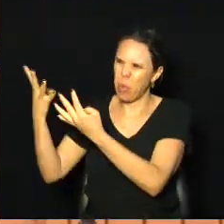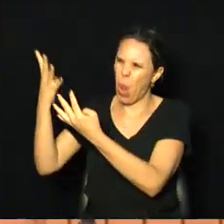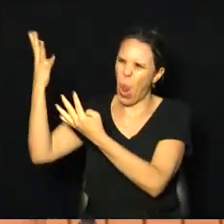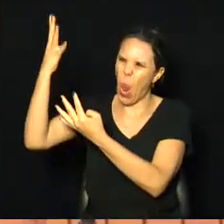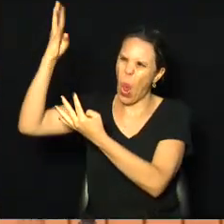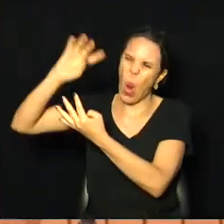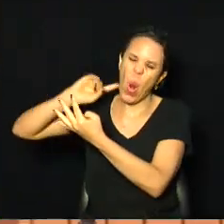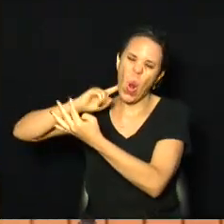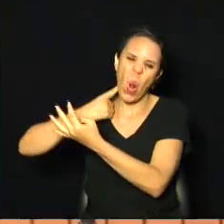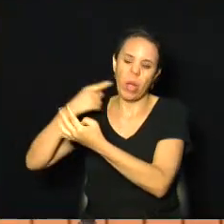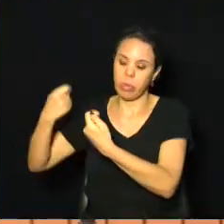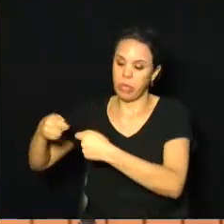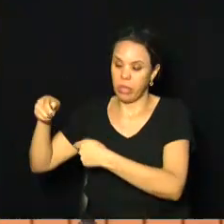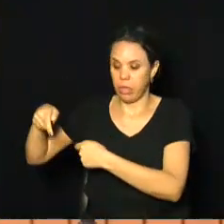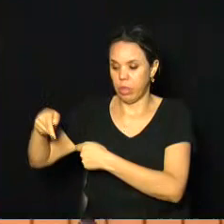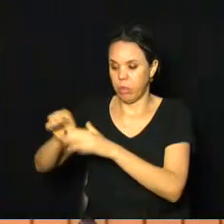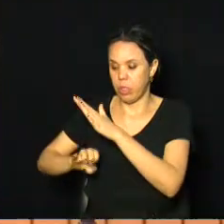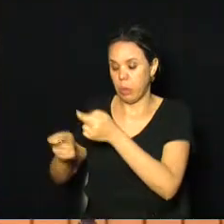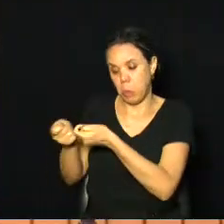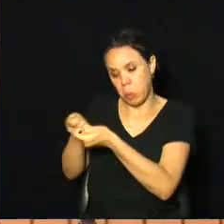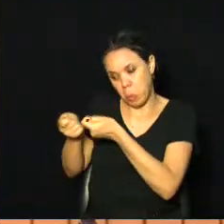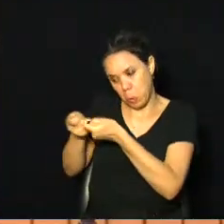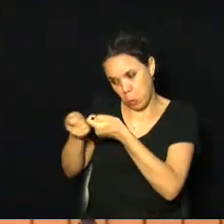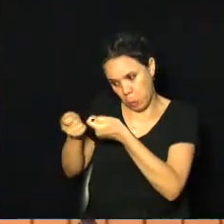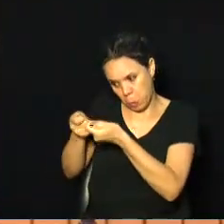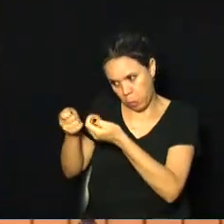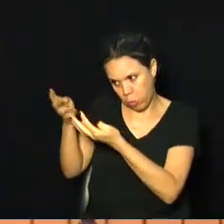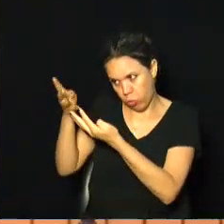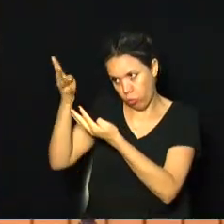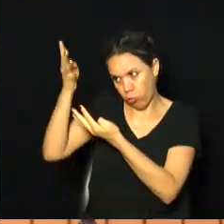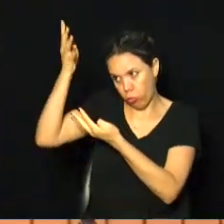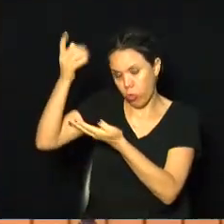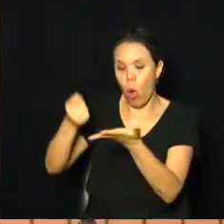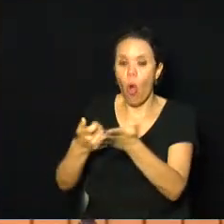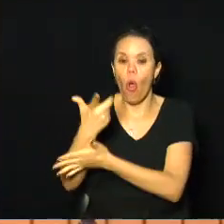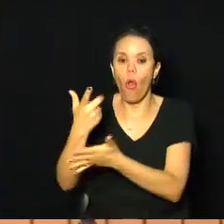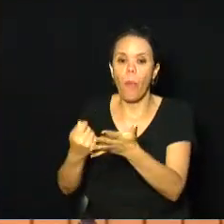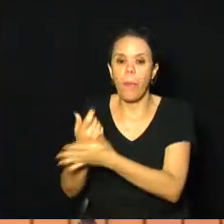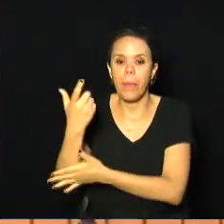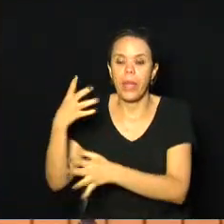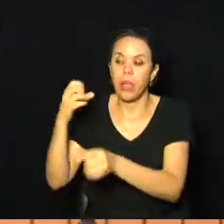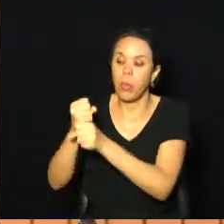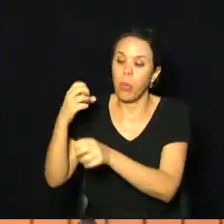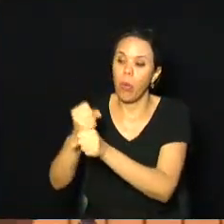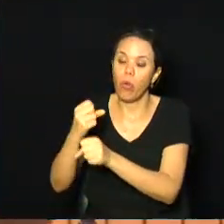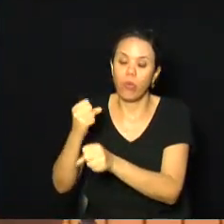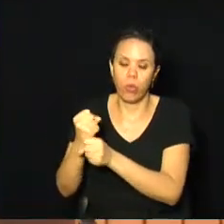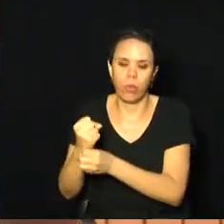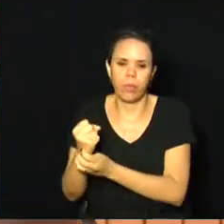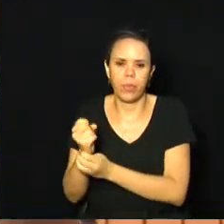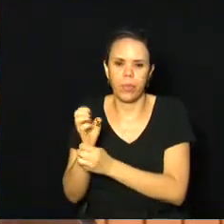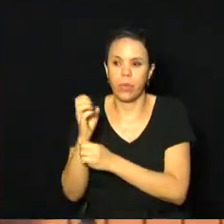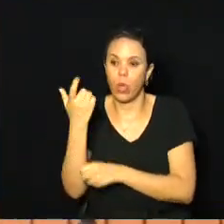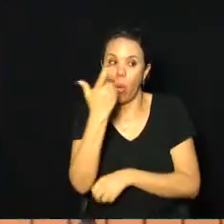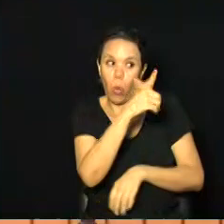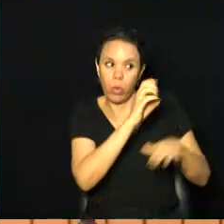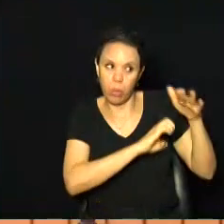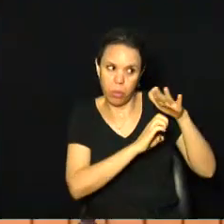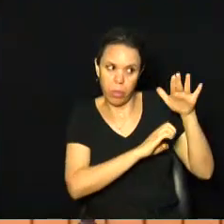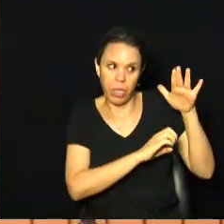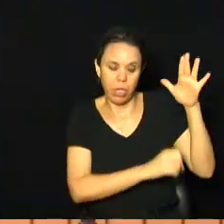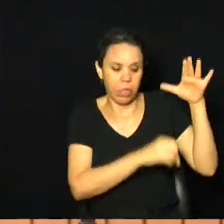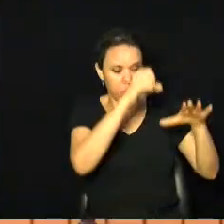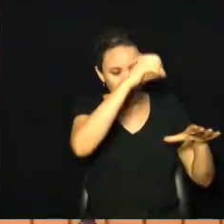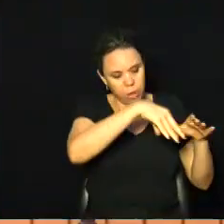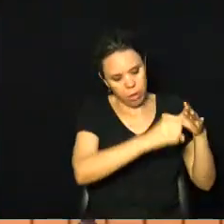ela precisa equilibrar o seu carbono comprando esses créditos de empresas que plantam. Então,